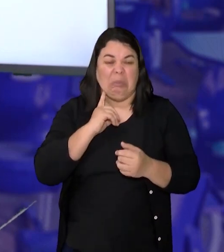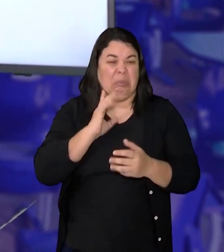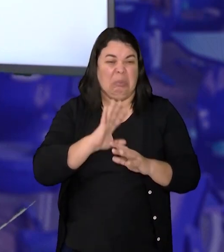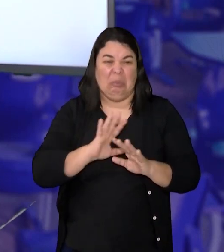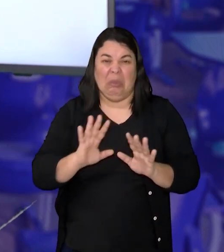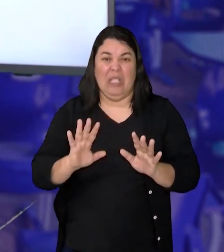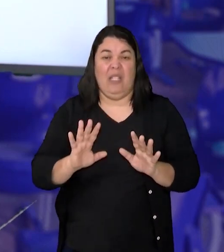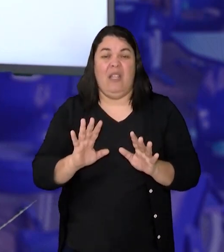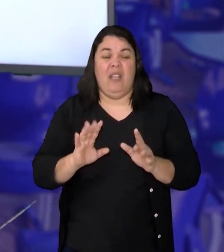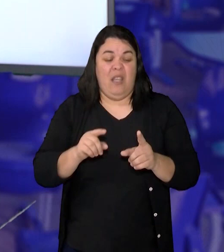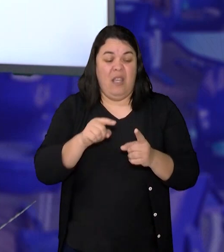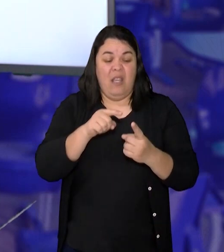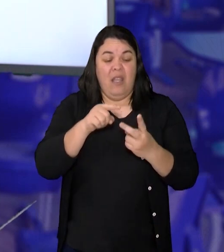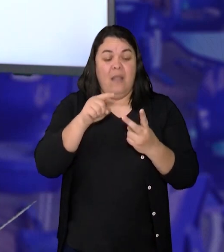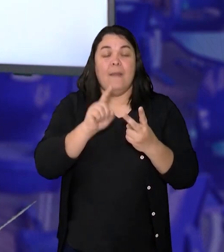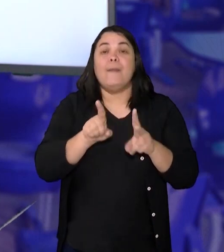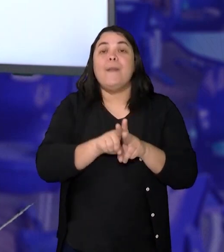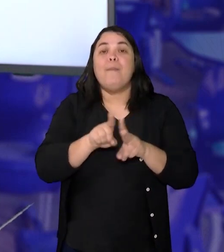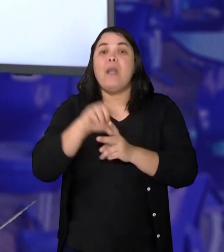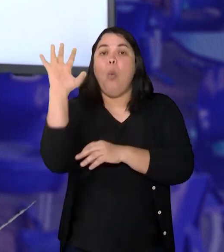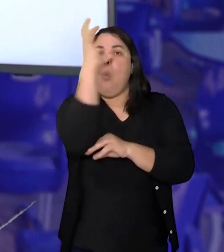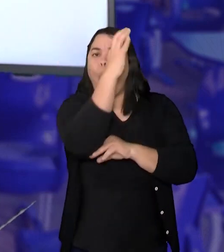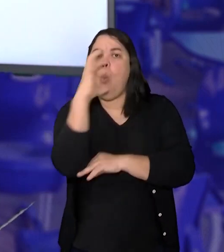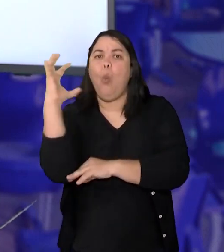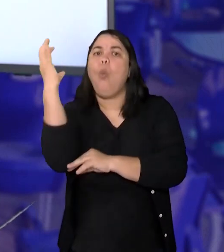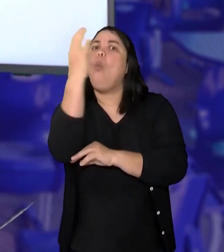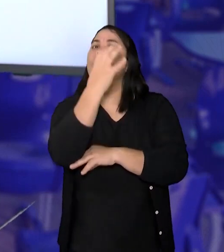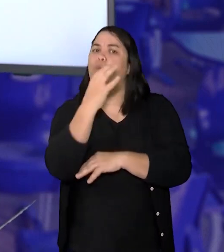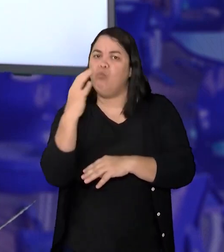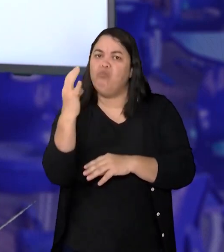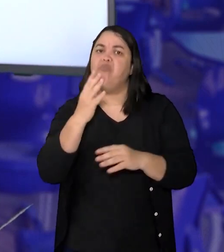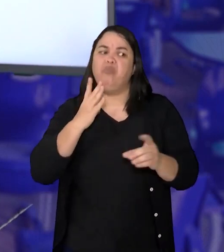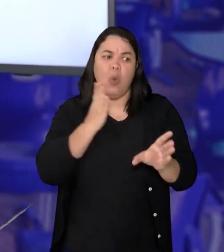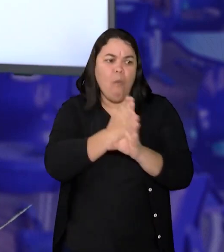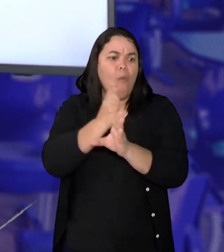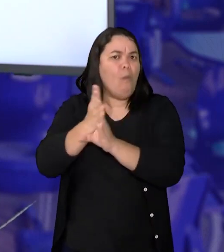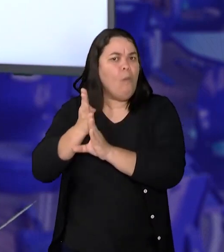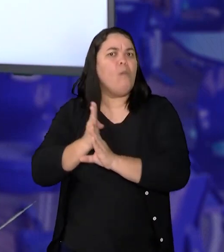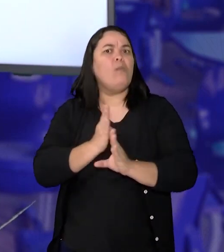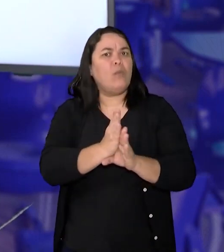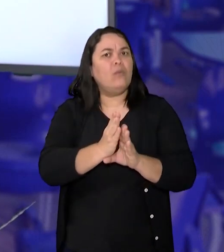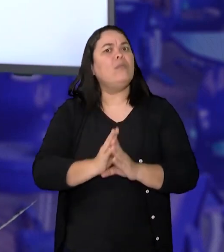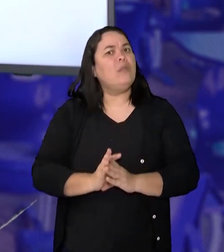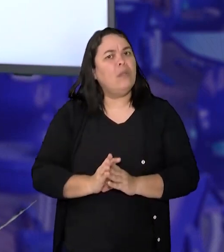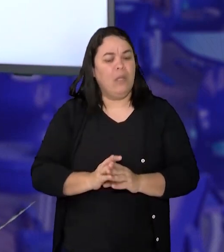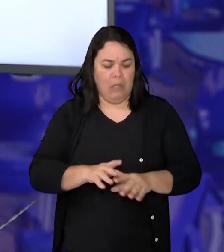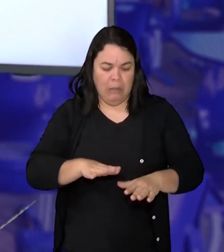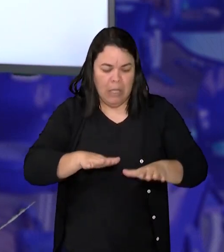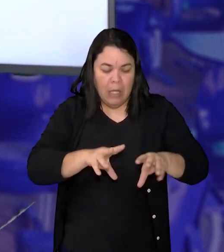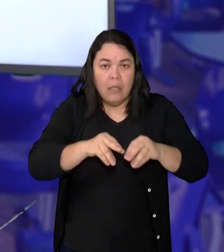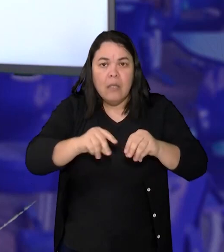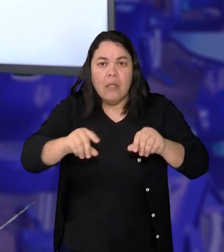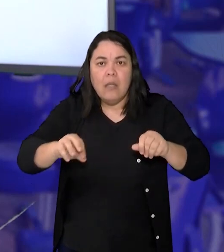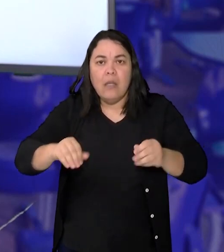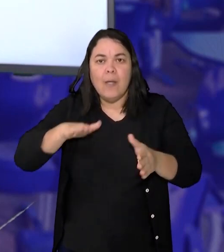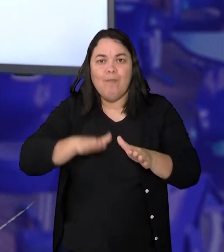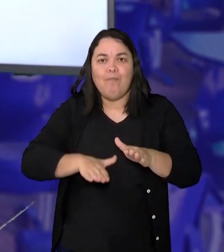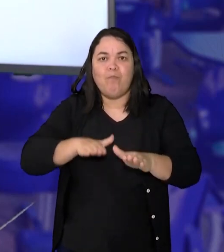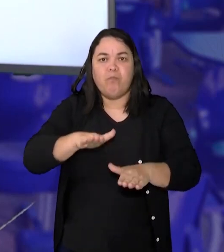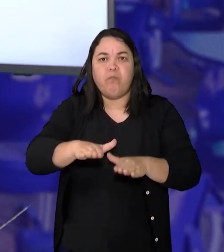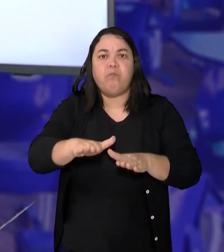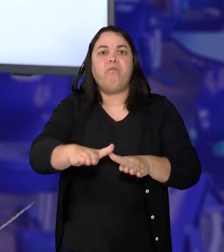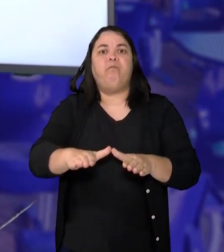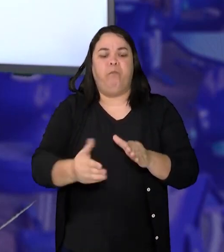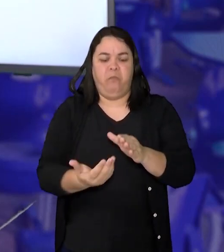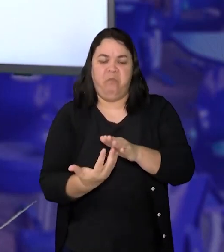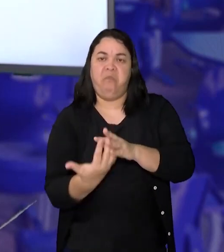tenho a possibilidade de ir para uma floresta que ainda não tinha sido explorada, então eu posso encontrar ele lá no solo e pegar essa doença.